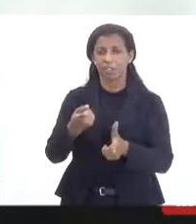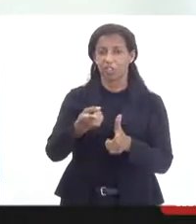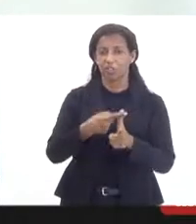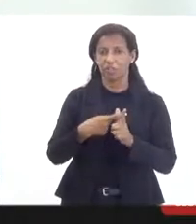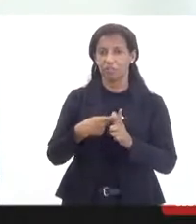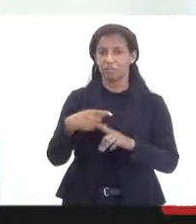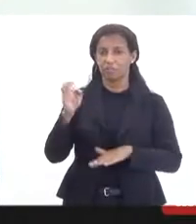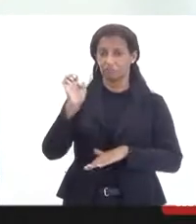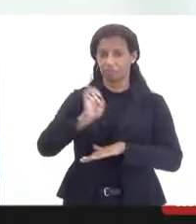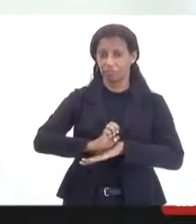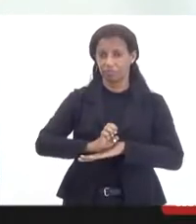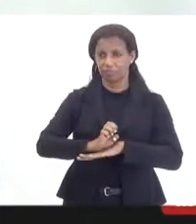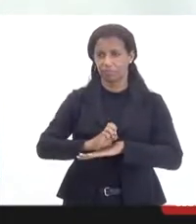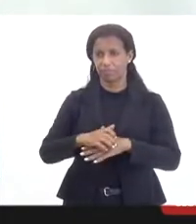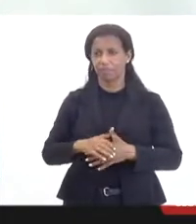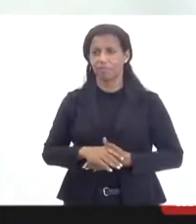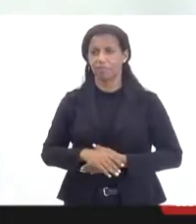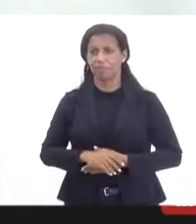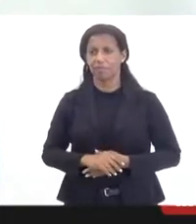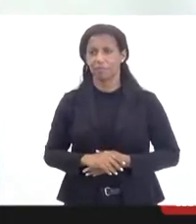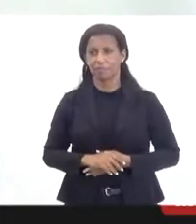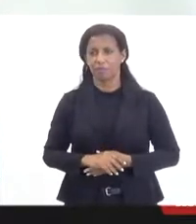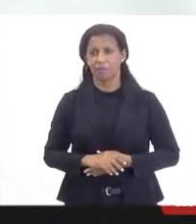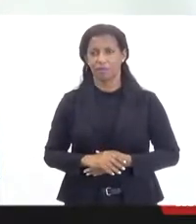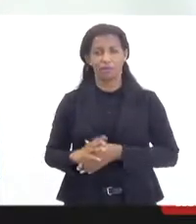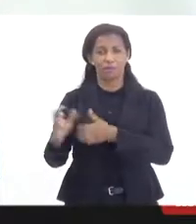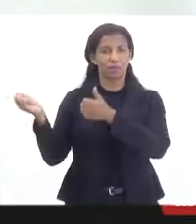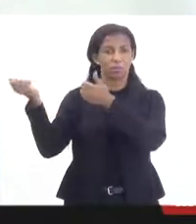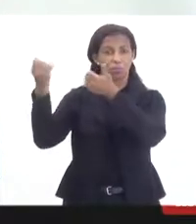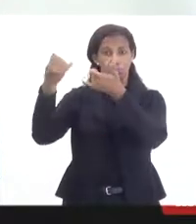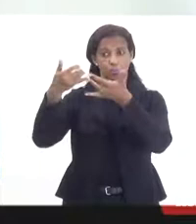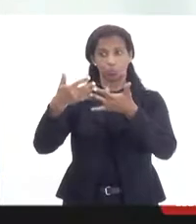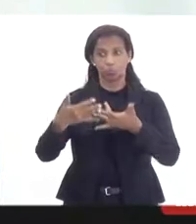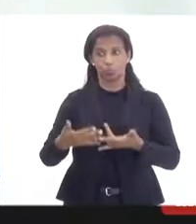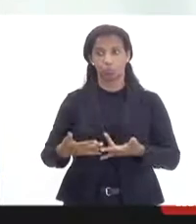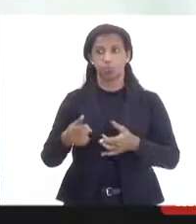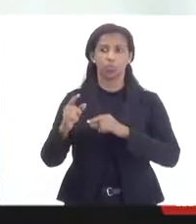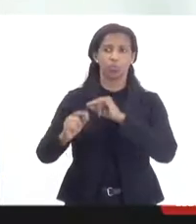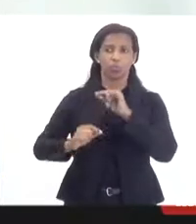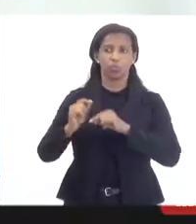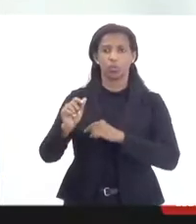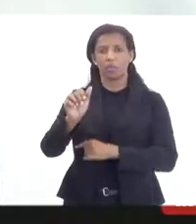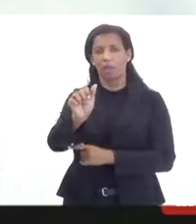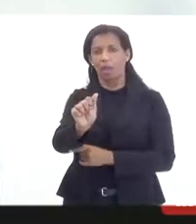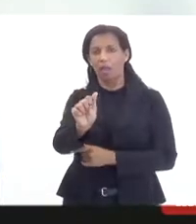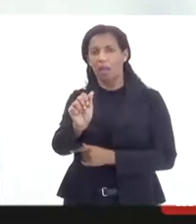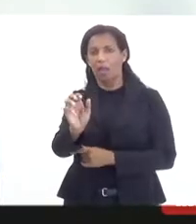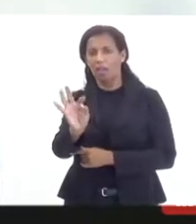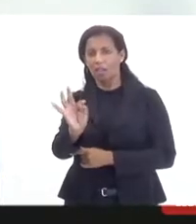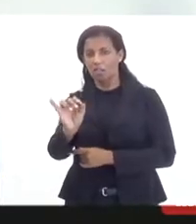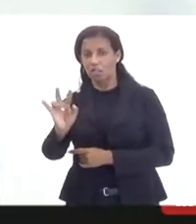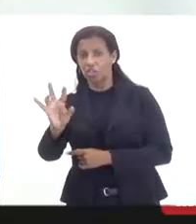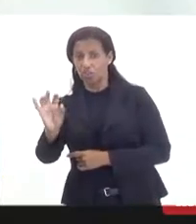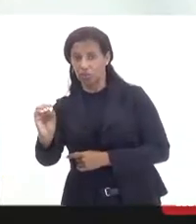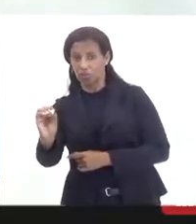Estado, né? Para definir o que é ativo, o que é passivo.